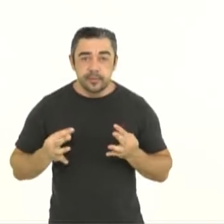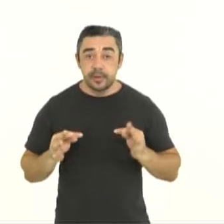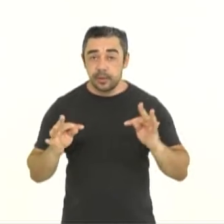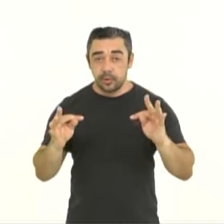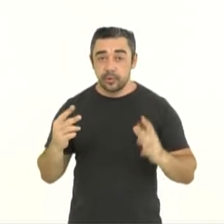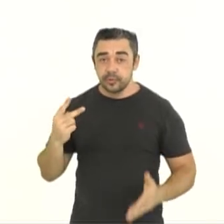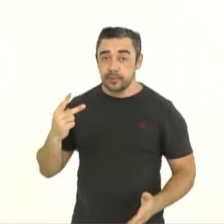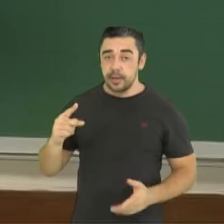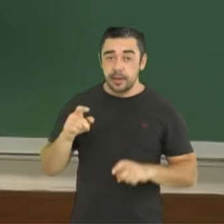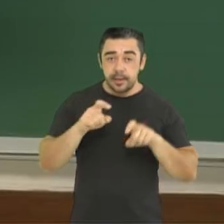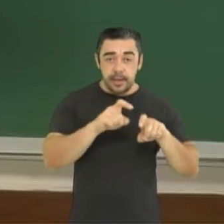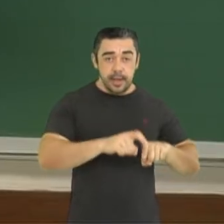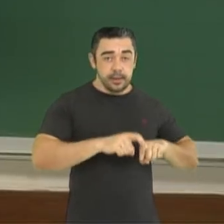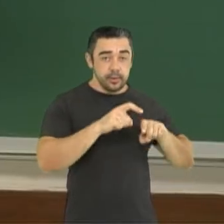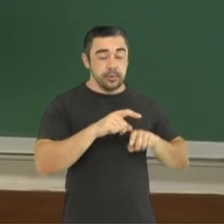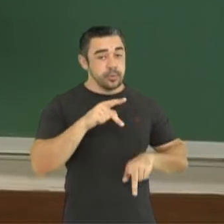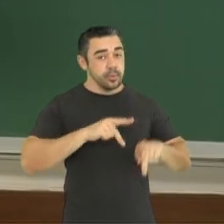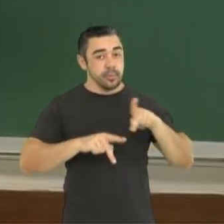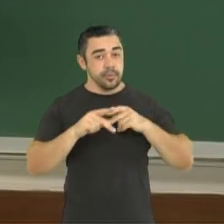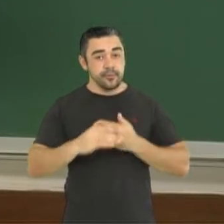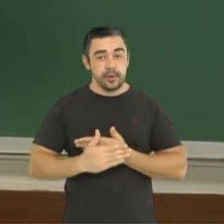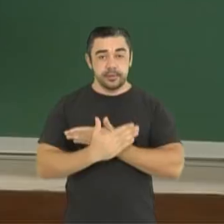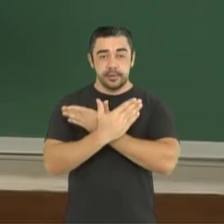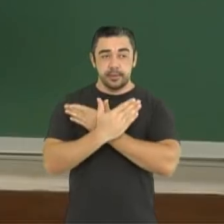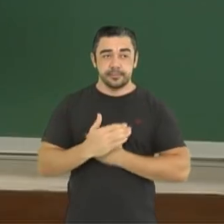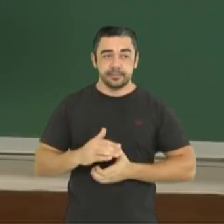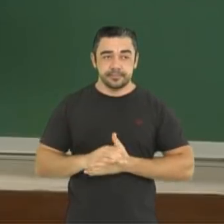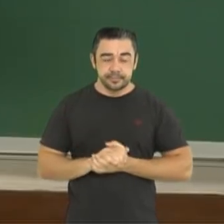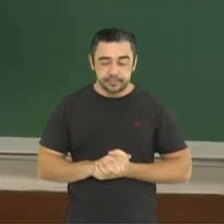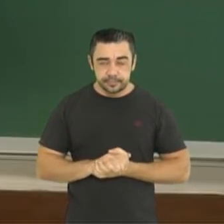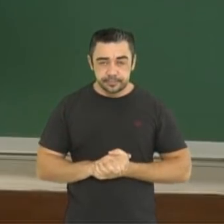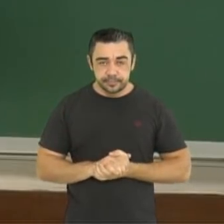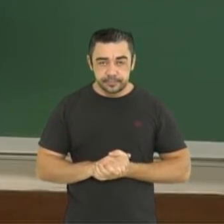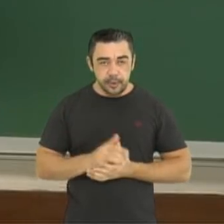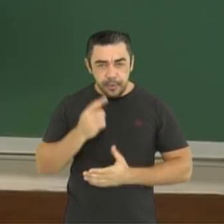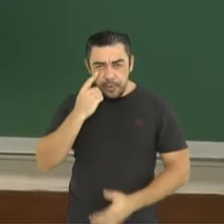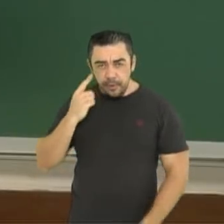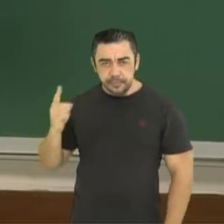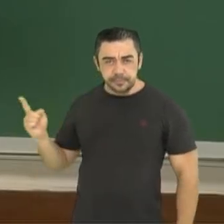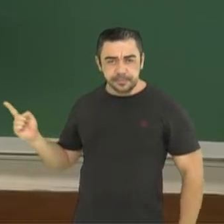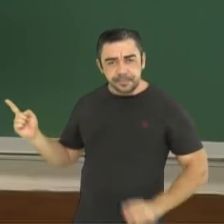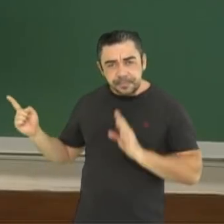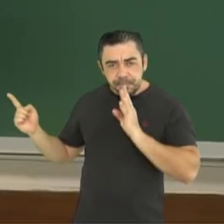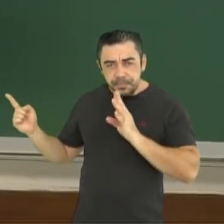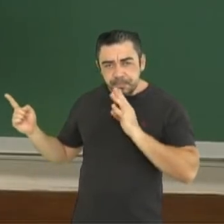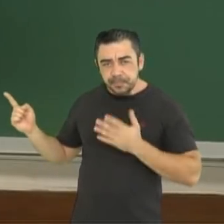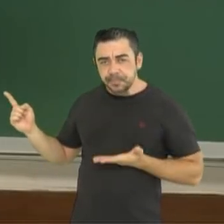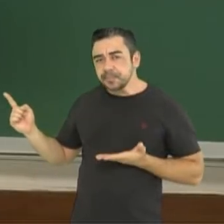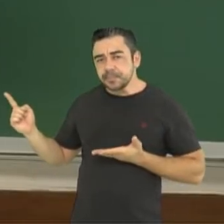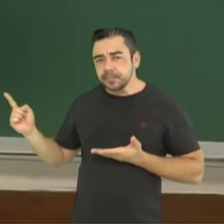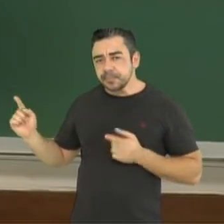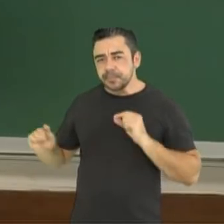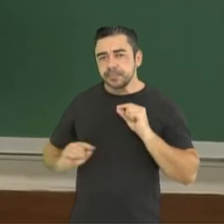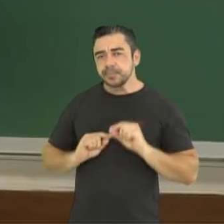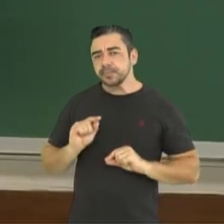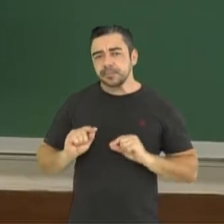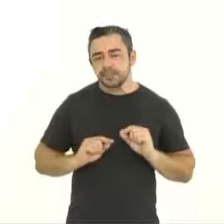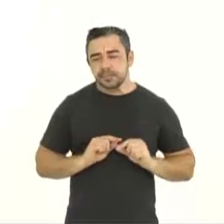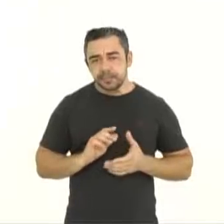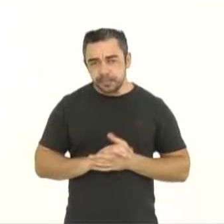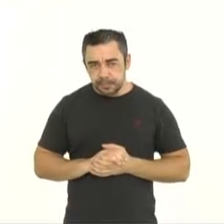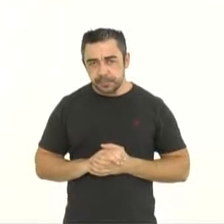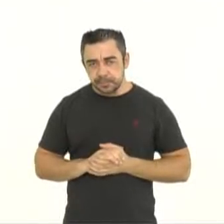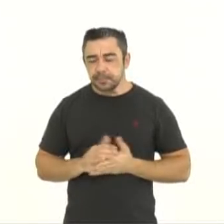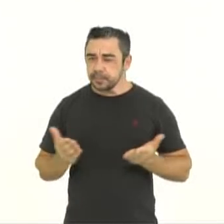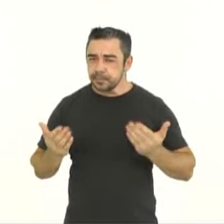e agrícola dos astecas. Olha só, vocês conhecem essa imagem? Do que será que se trata?